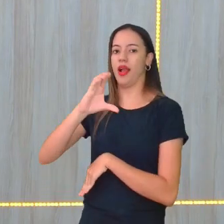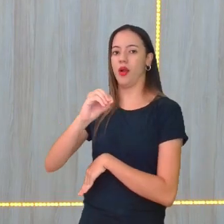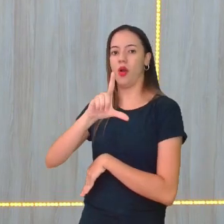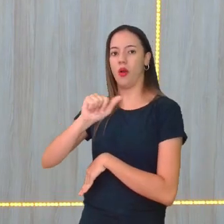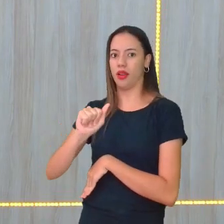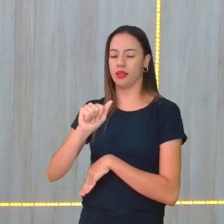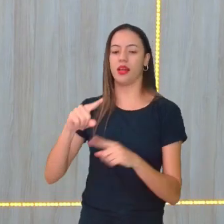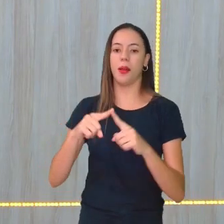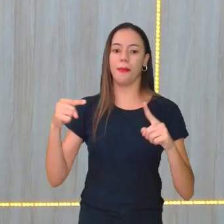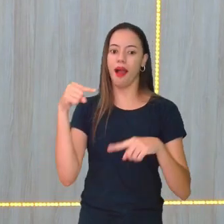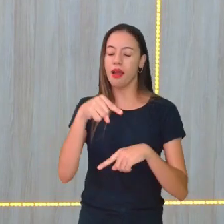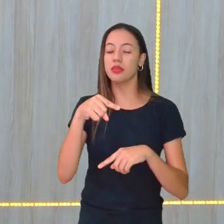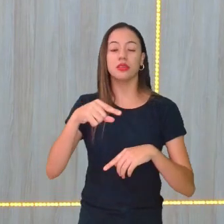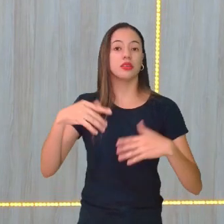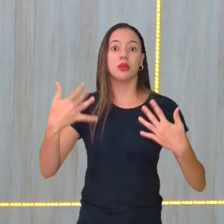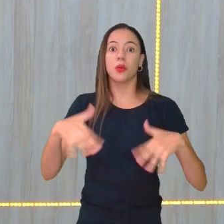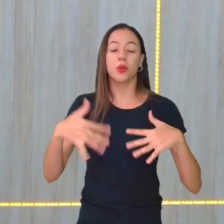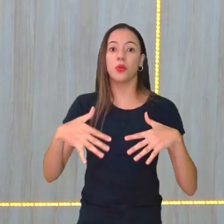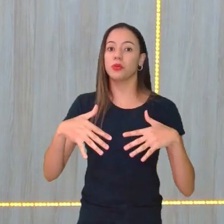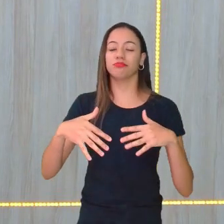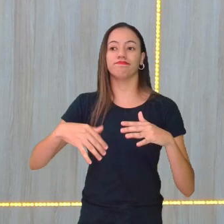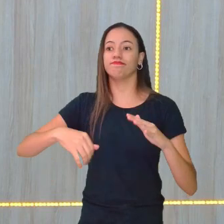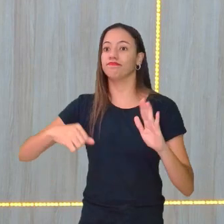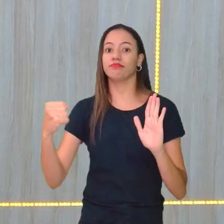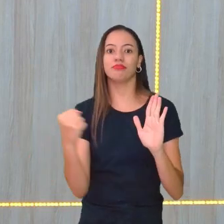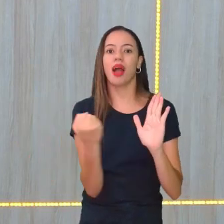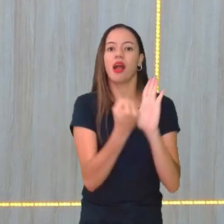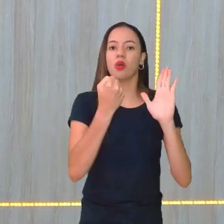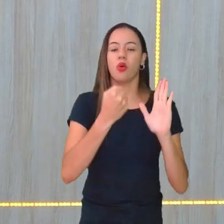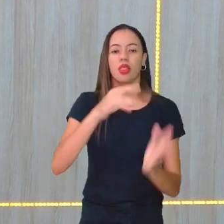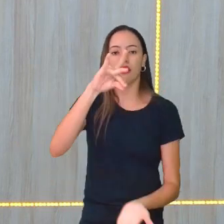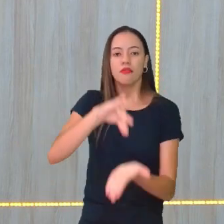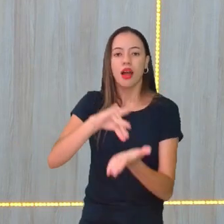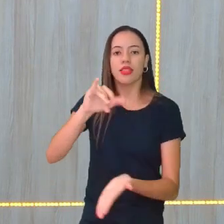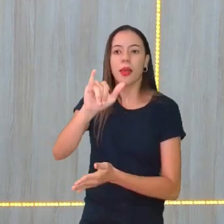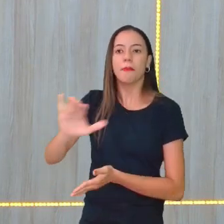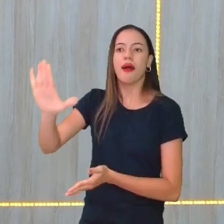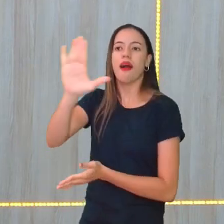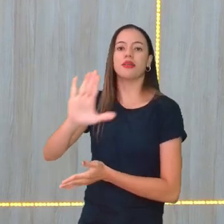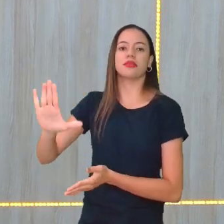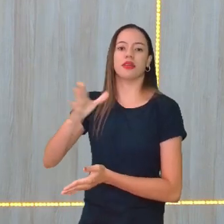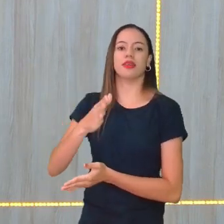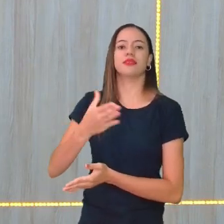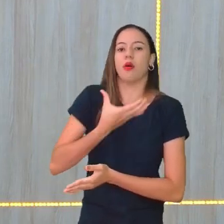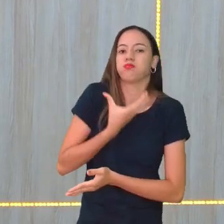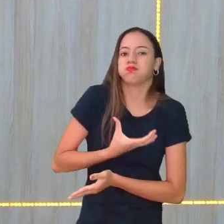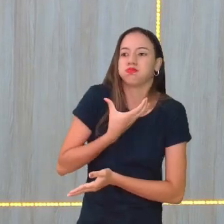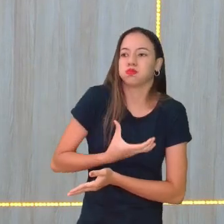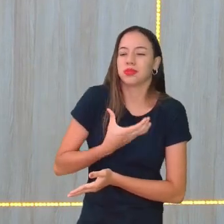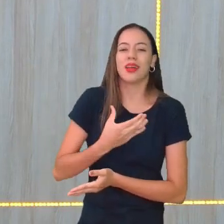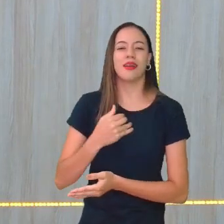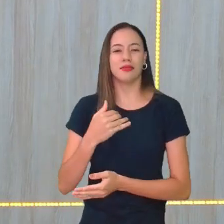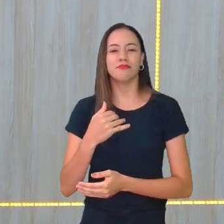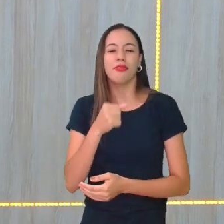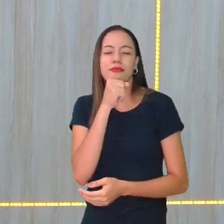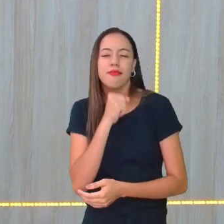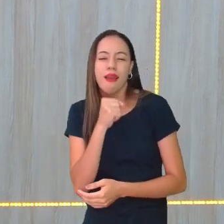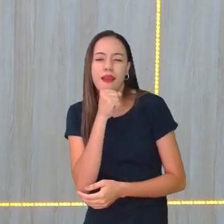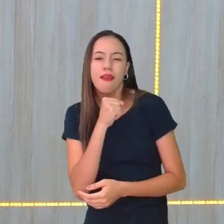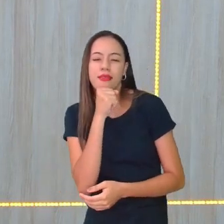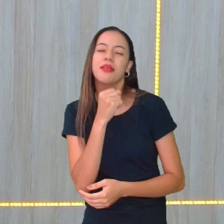terminou imortalizando essa imagem, né, do Papai Noel como aquele velhinho,